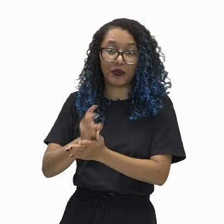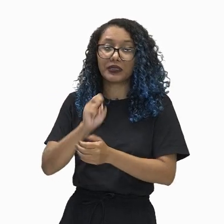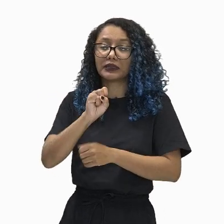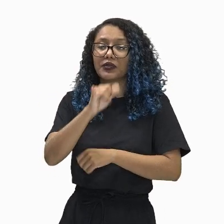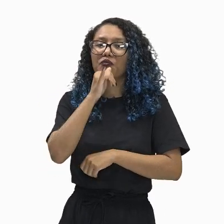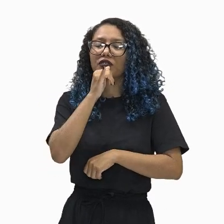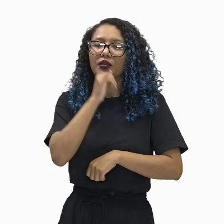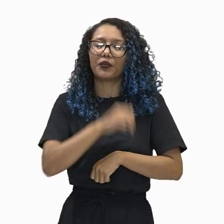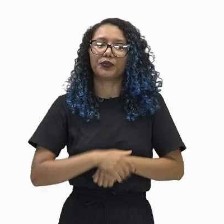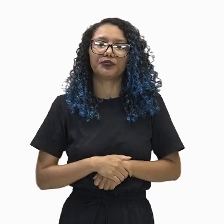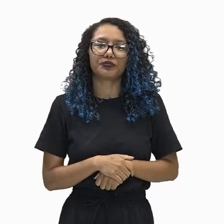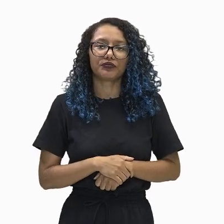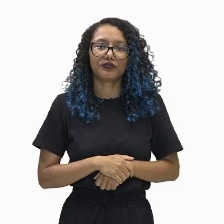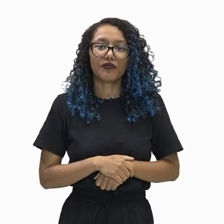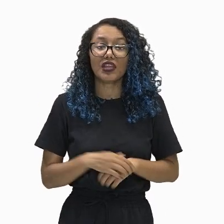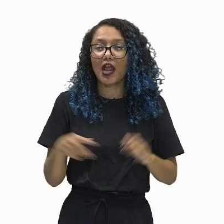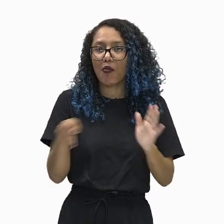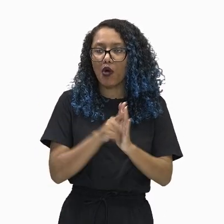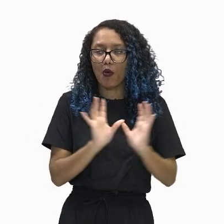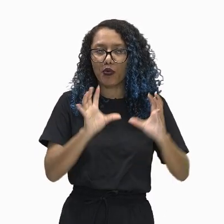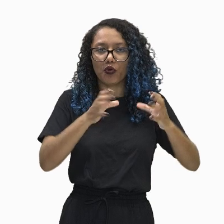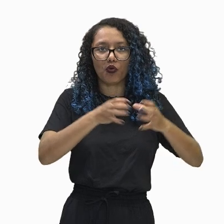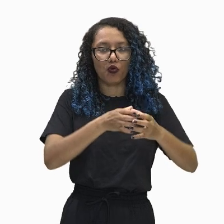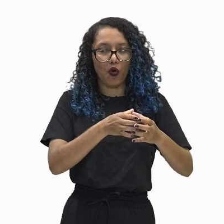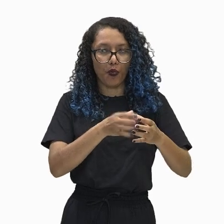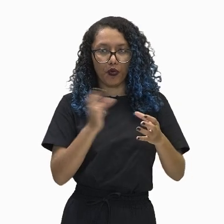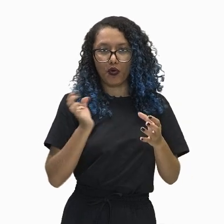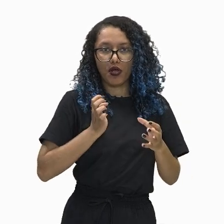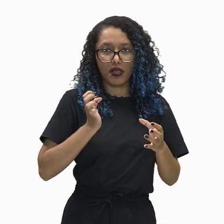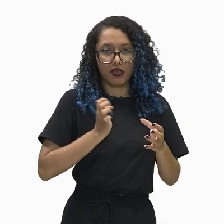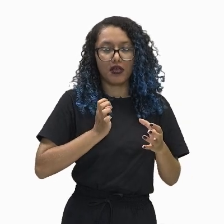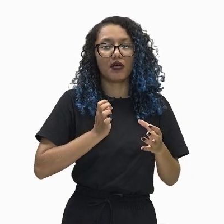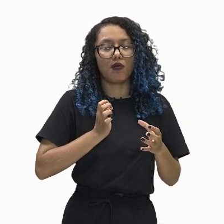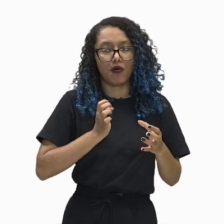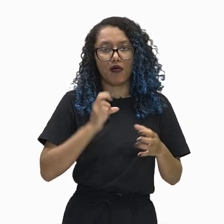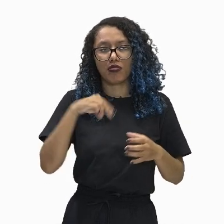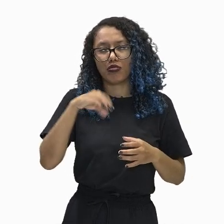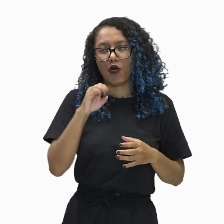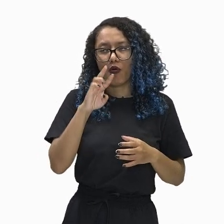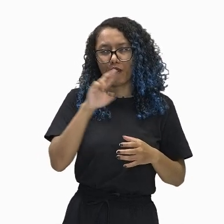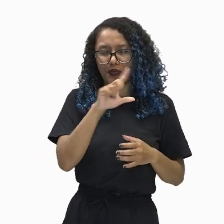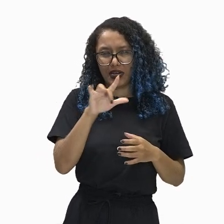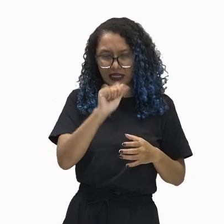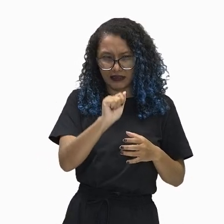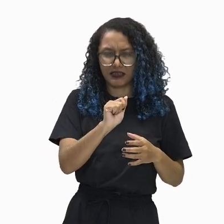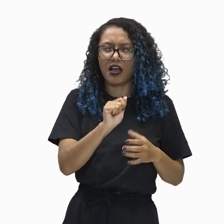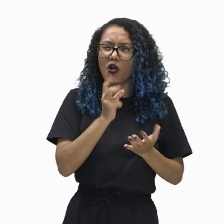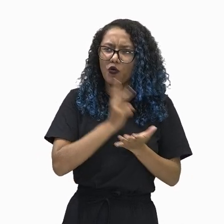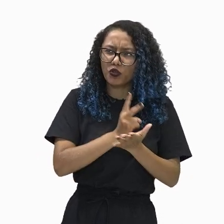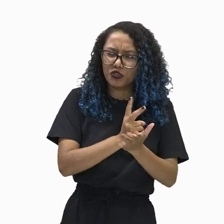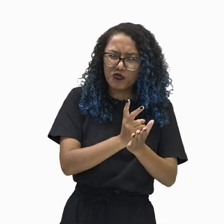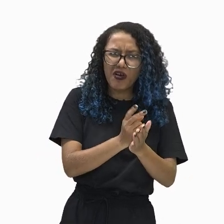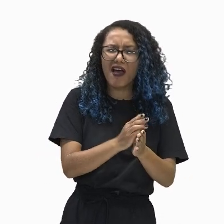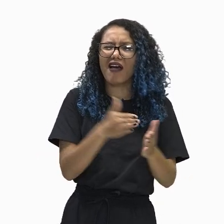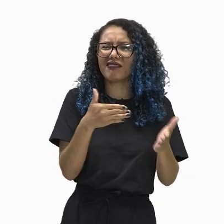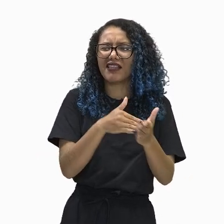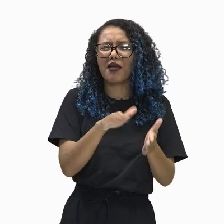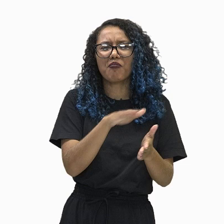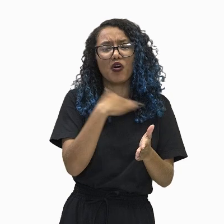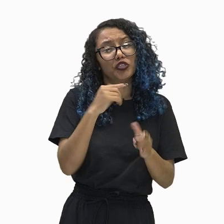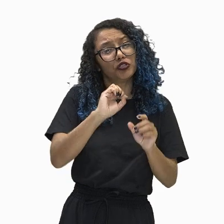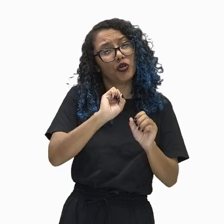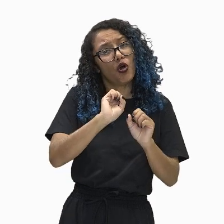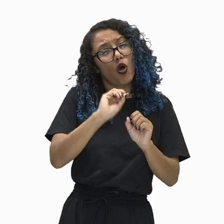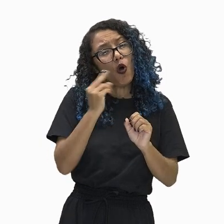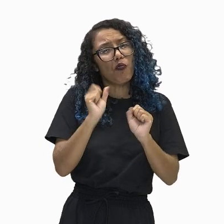nascesse membro da nobreza, ele iria morrer membro da nobreza, a não ser se ele resolvesse ir para o alto clero também, tá,